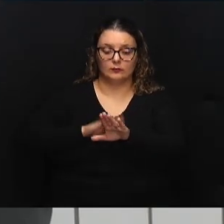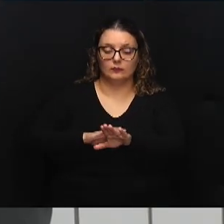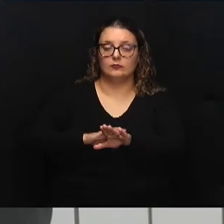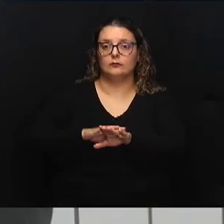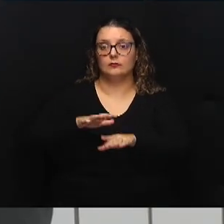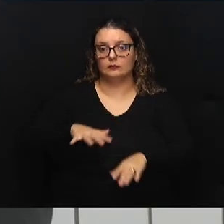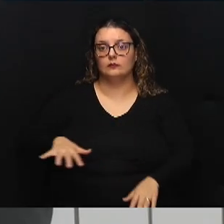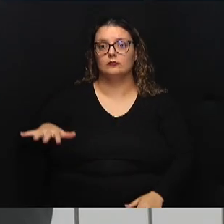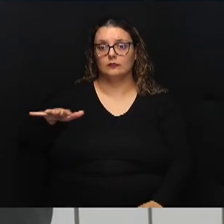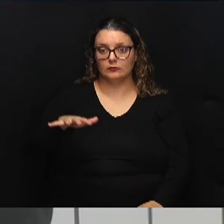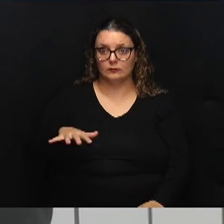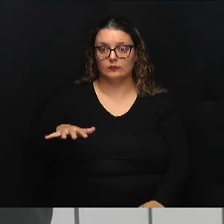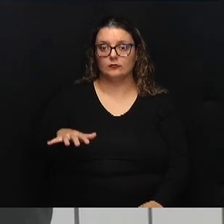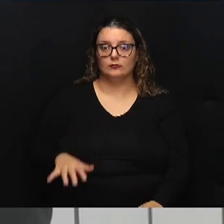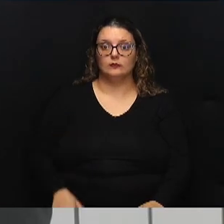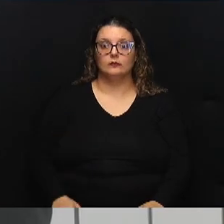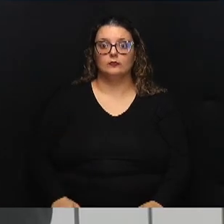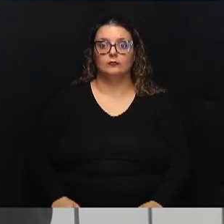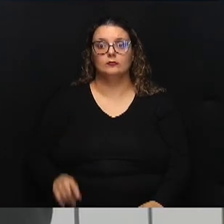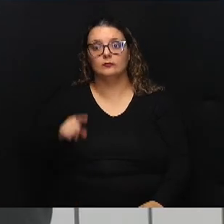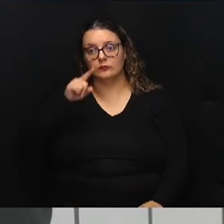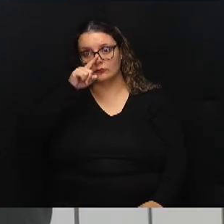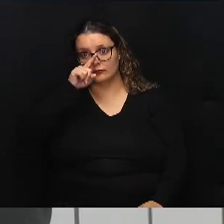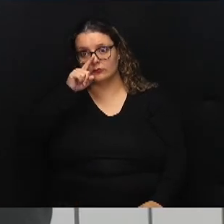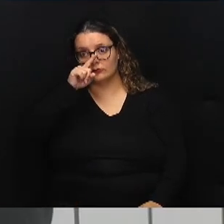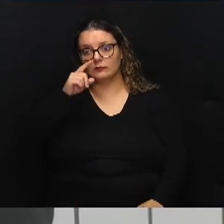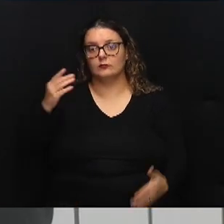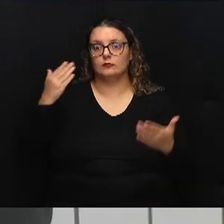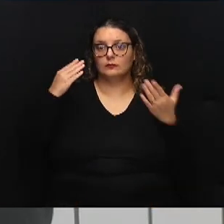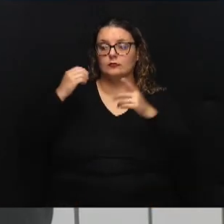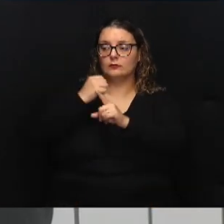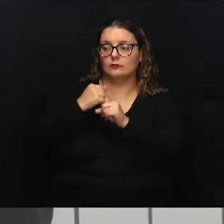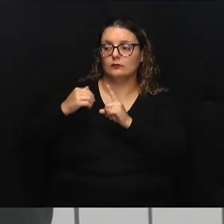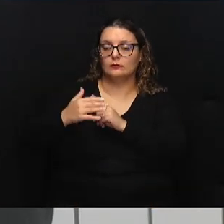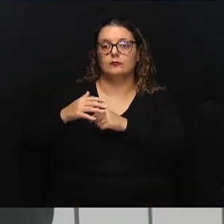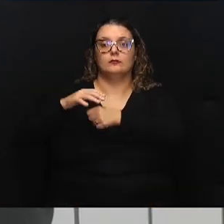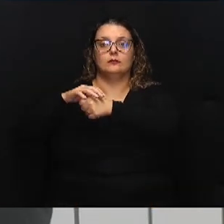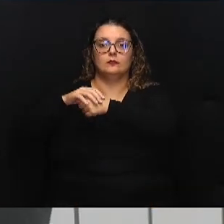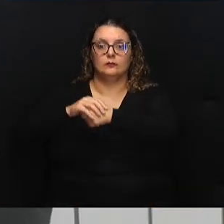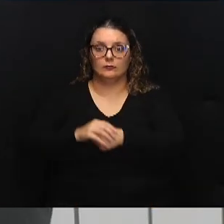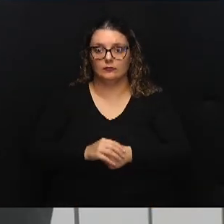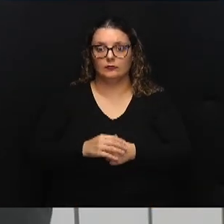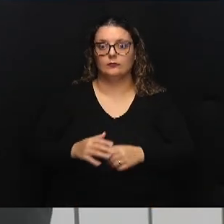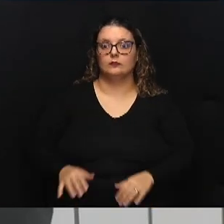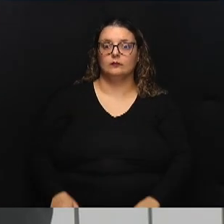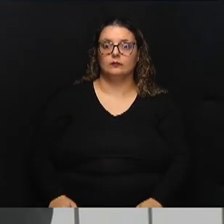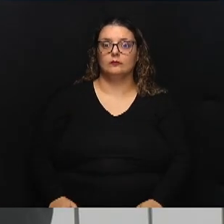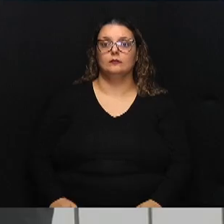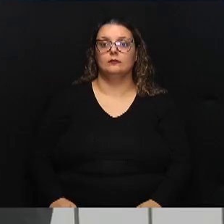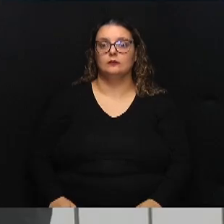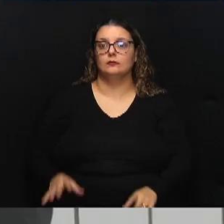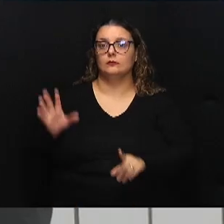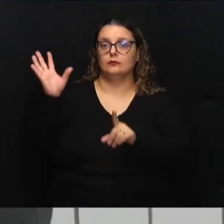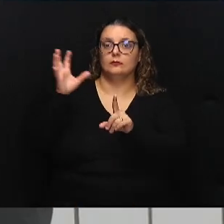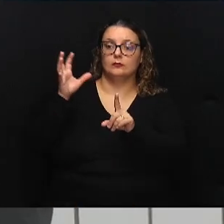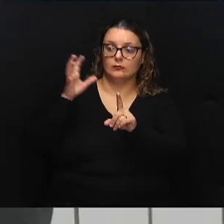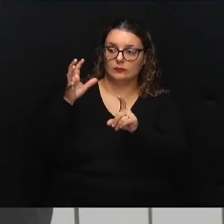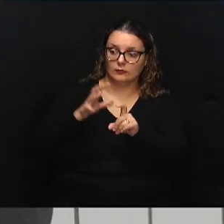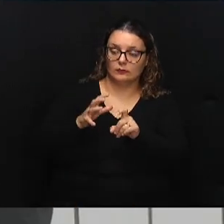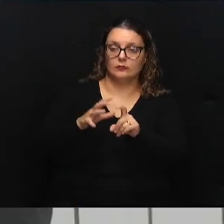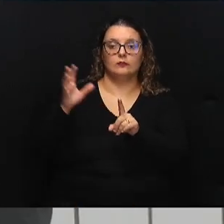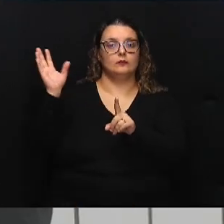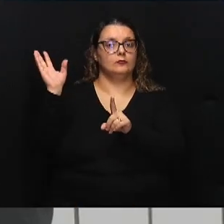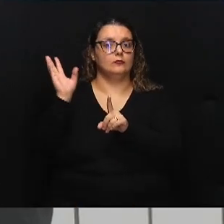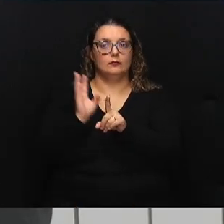parte dos riscos psicossociais, por pressão, por assédio, né?